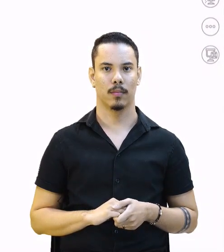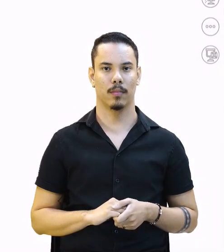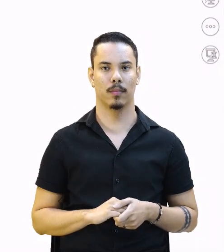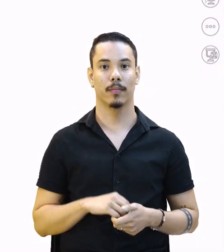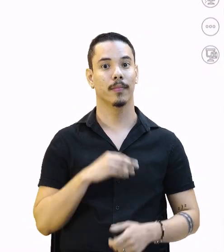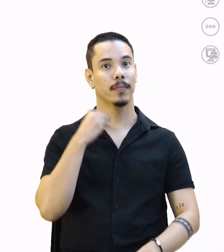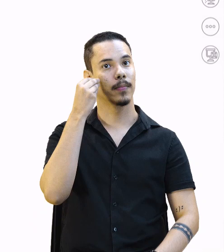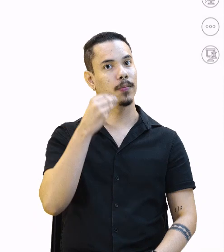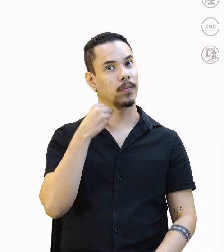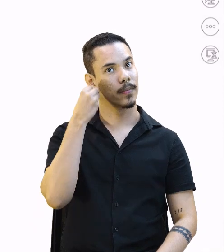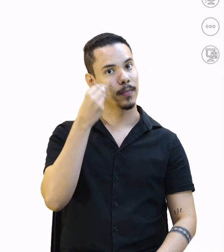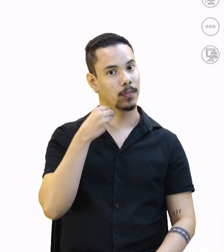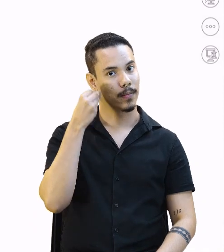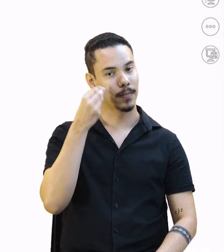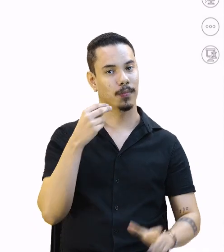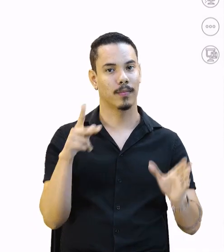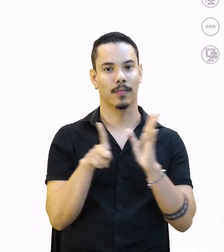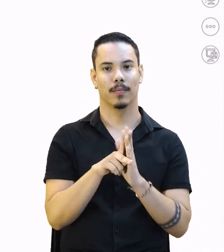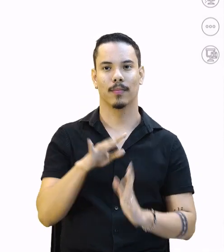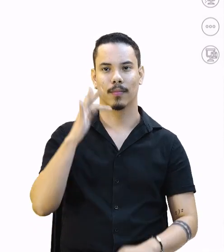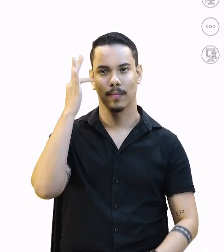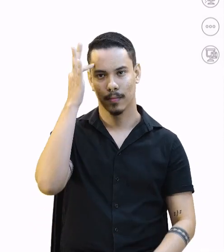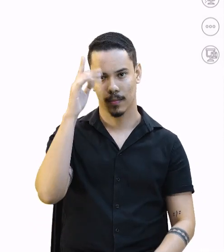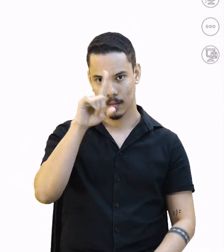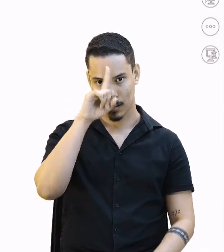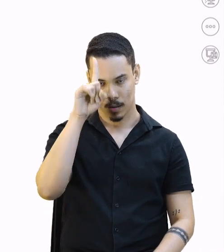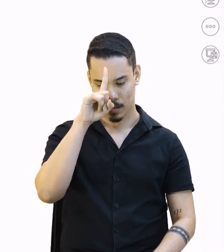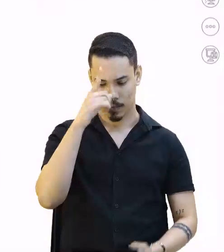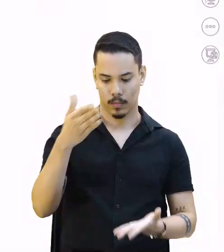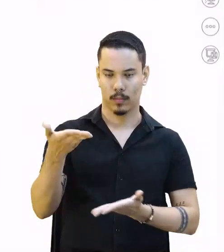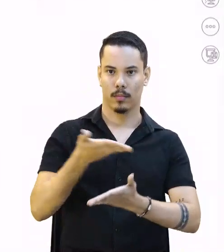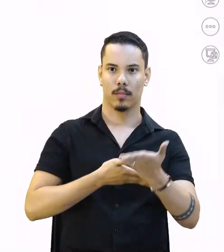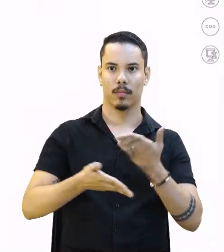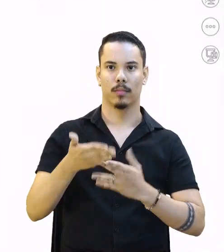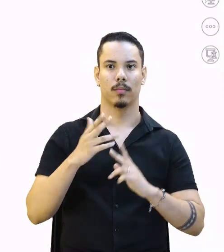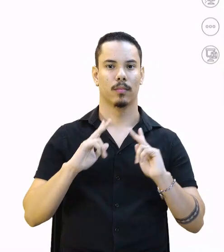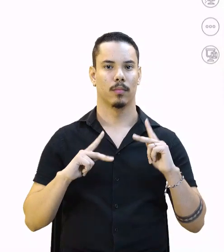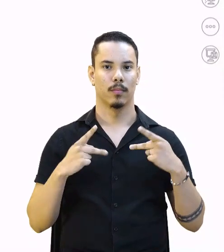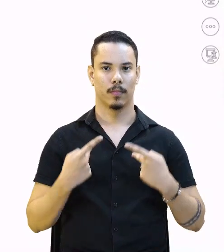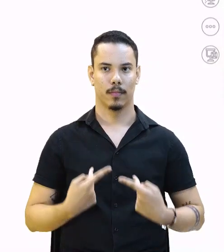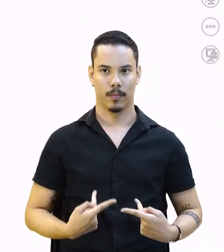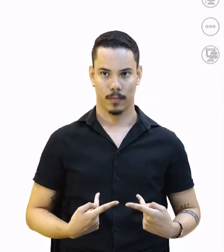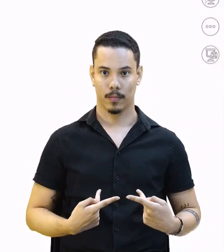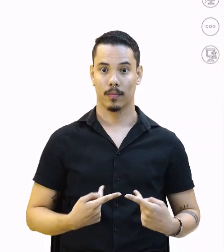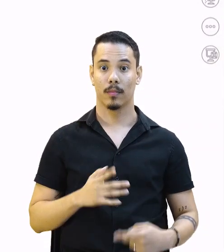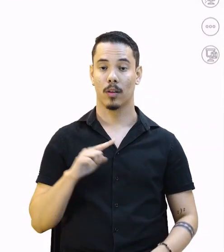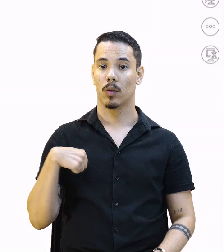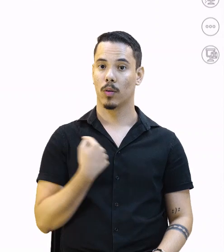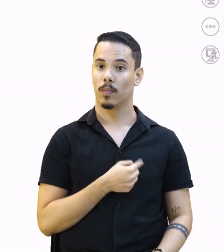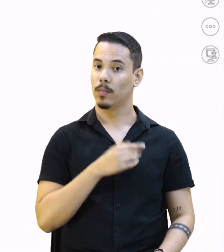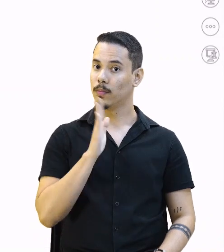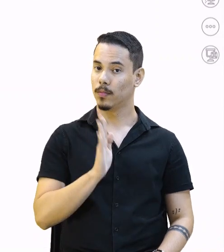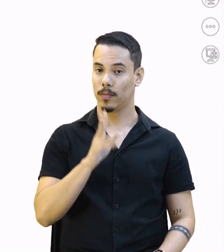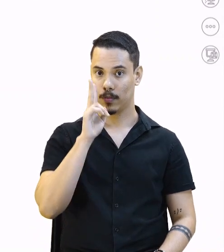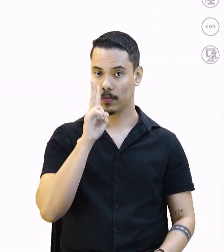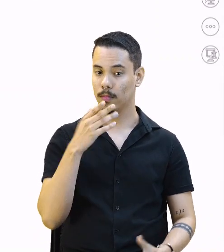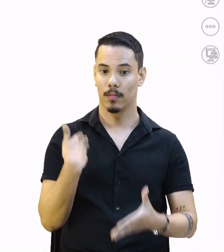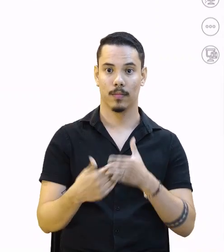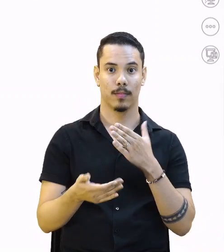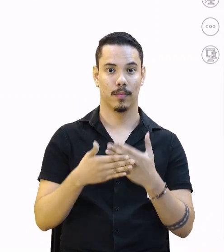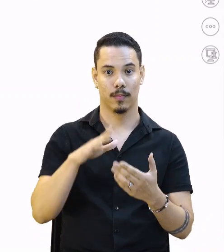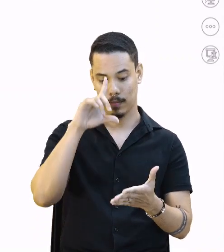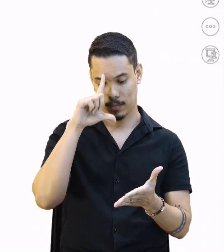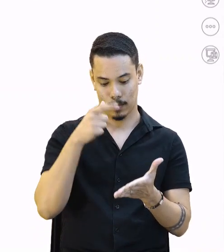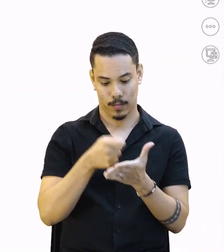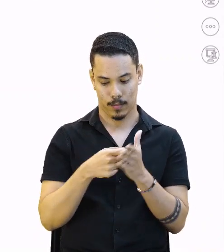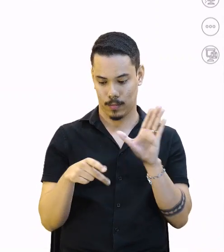Experiência filosófica criando interações humanas. Nós vimos que qualquer decisão que tomamos